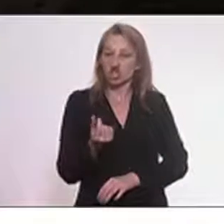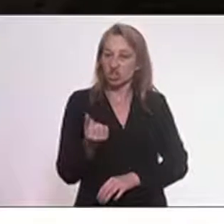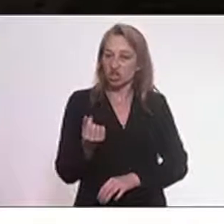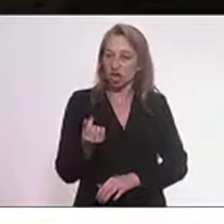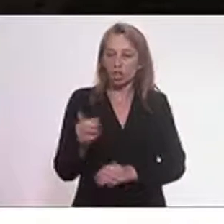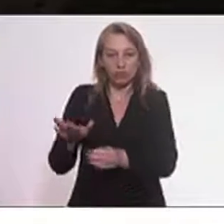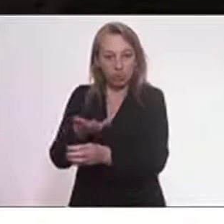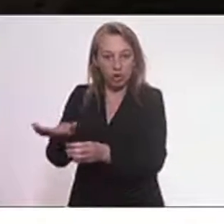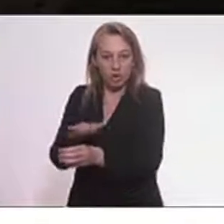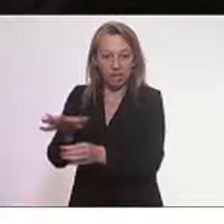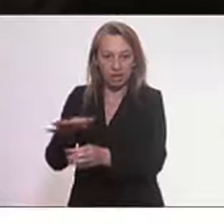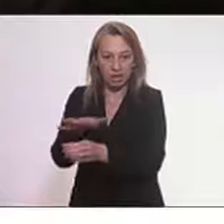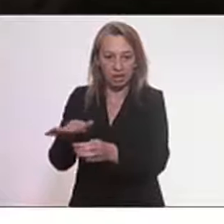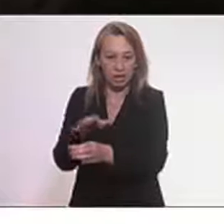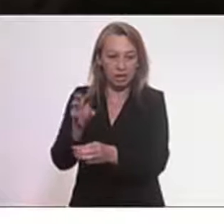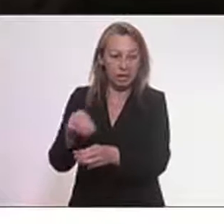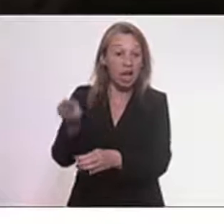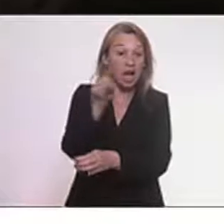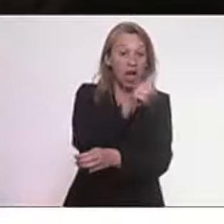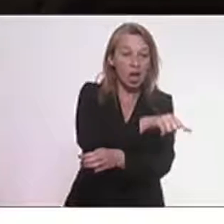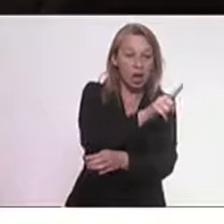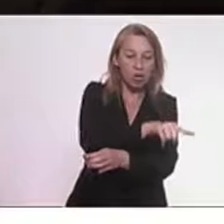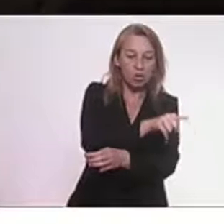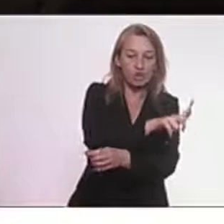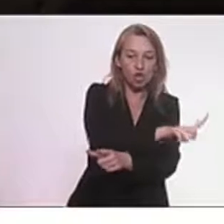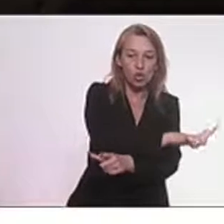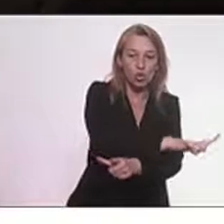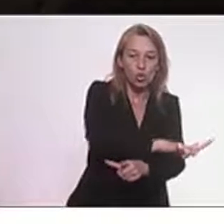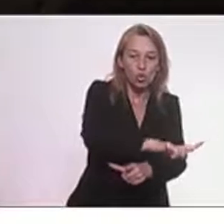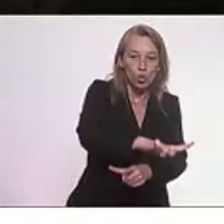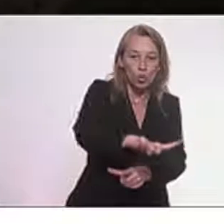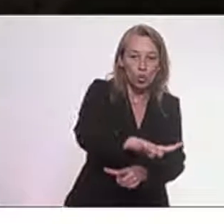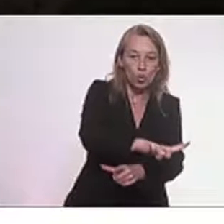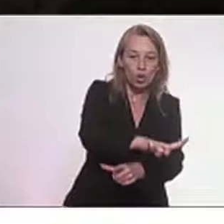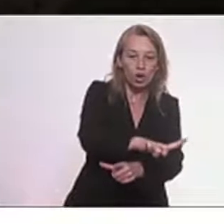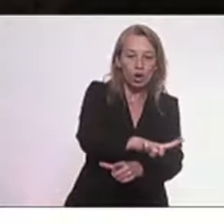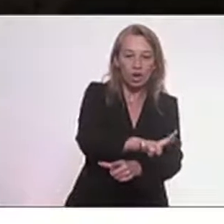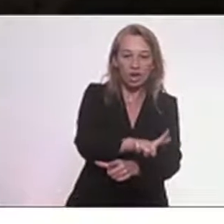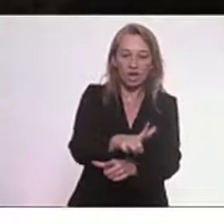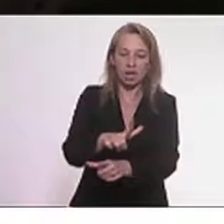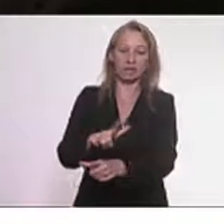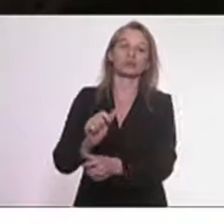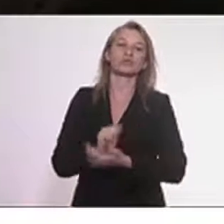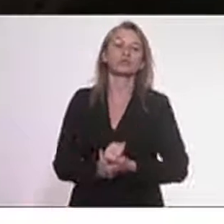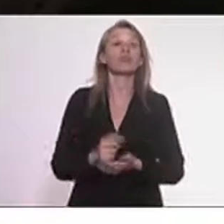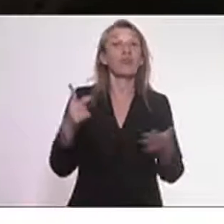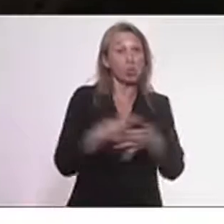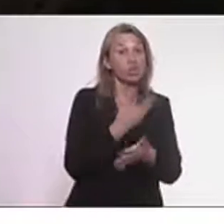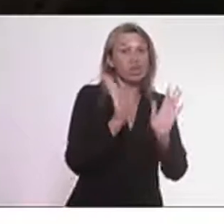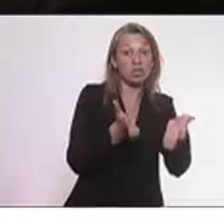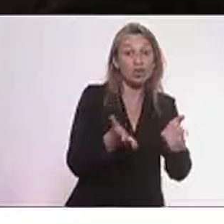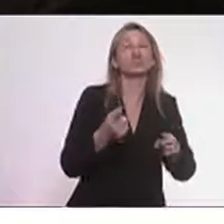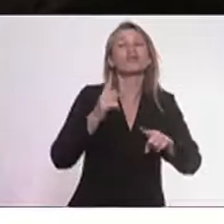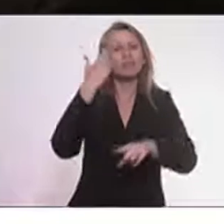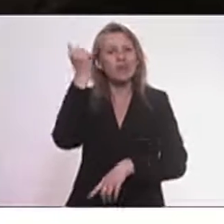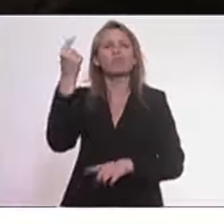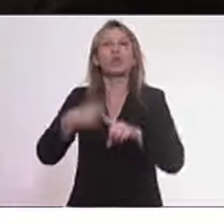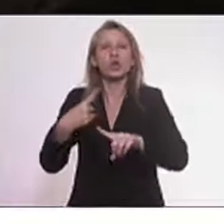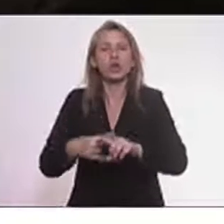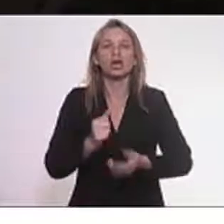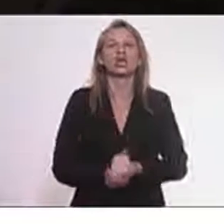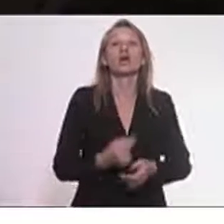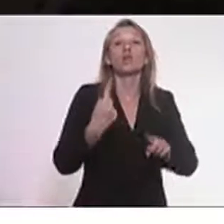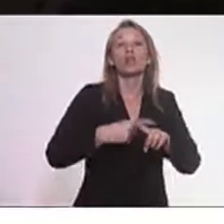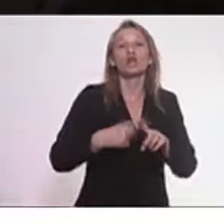área, uma outra automaticamente fica sem recursos, fica descoberta. Isso acontece hoje, e sabe por quê? Porque